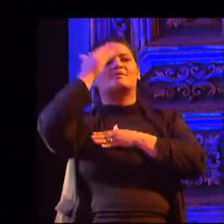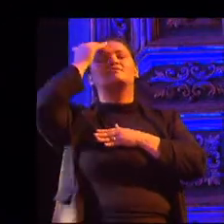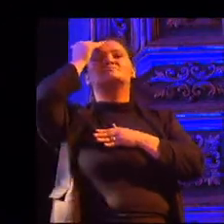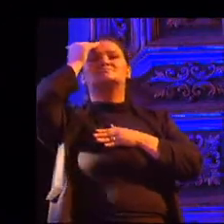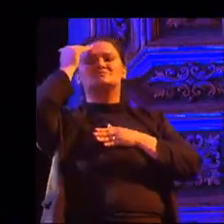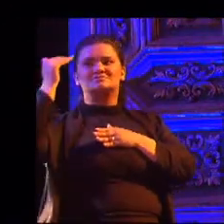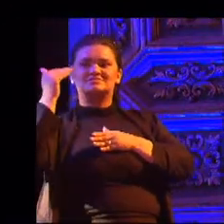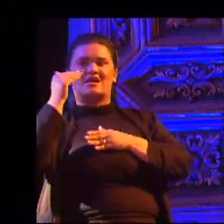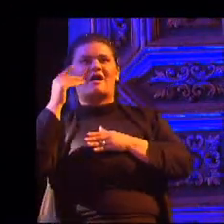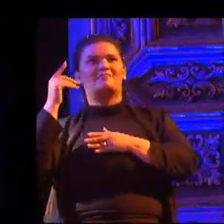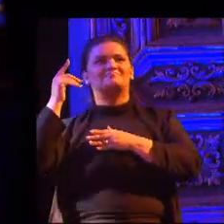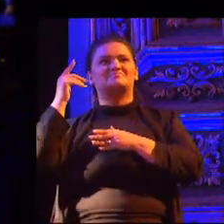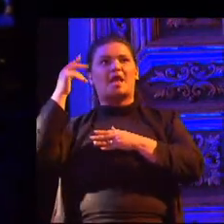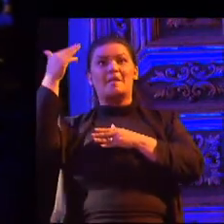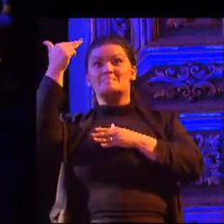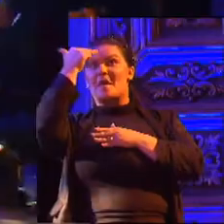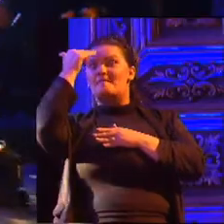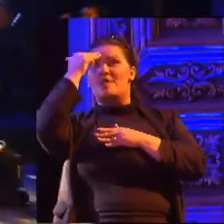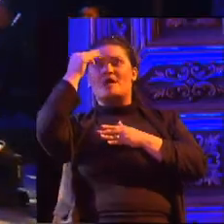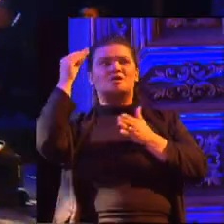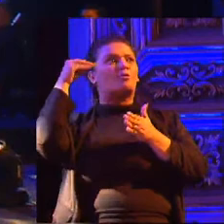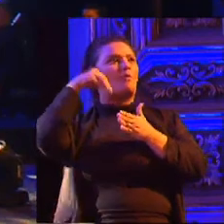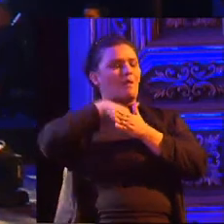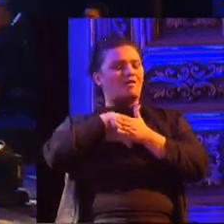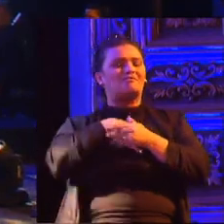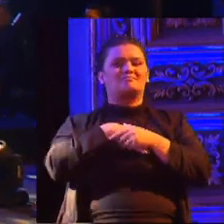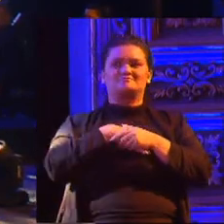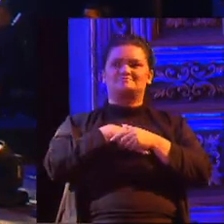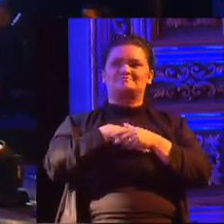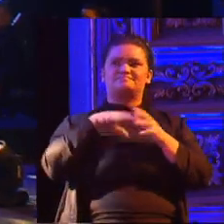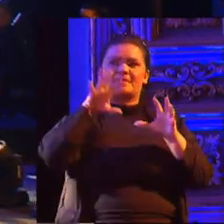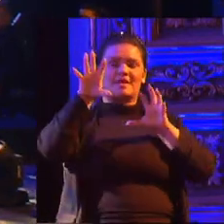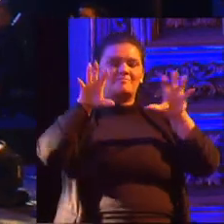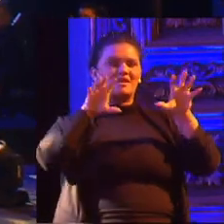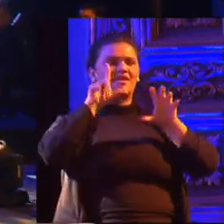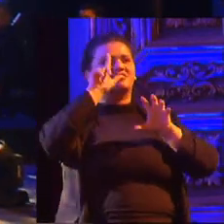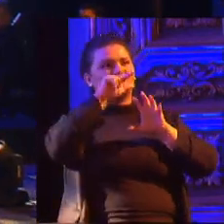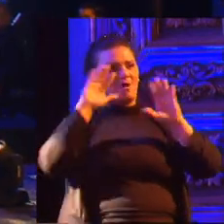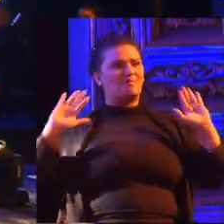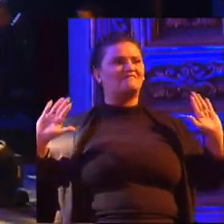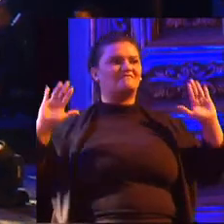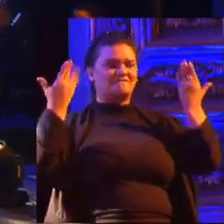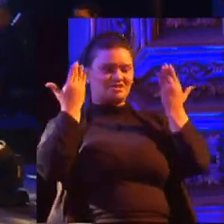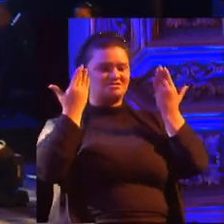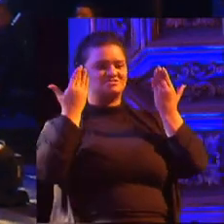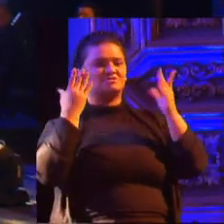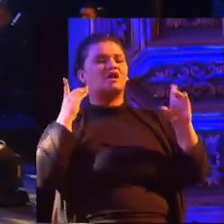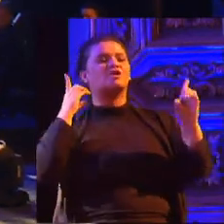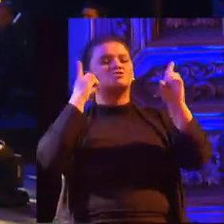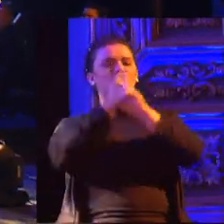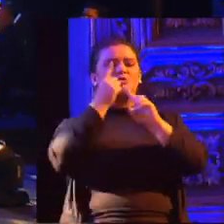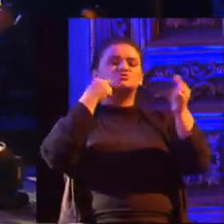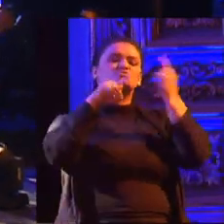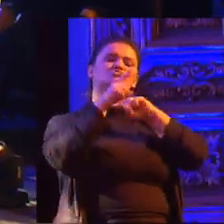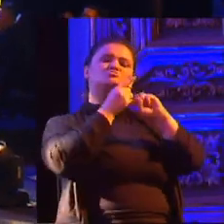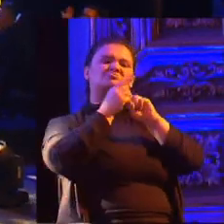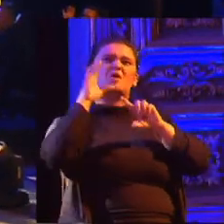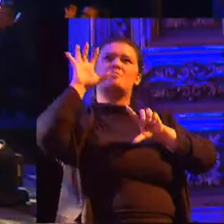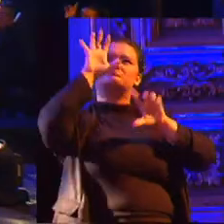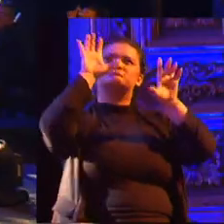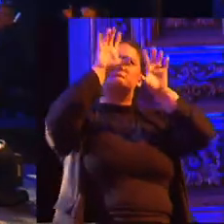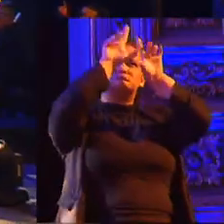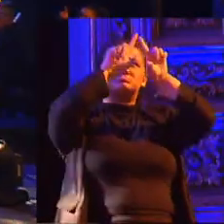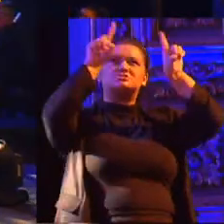quanto é inesquecível. A aparelhagem é uma festa. Um encontro de música com mega estrutura de